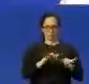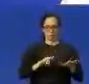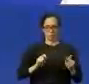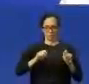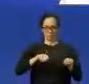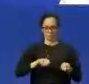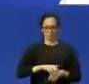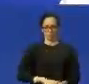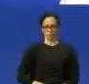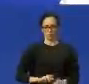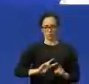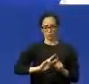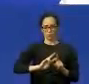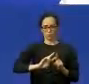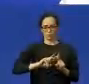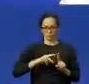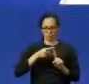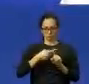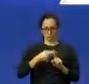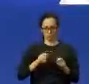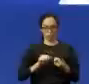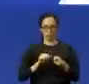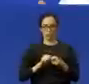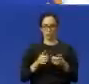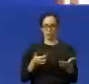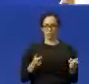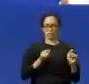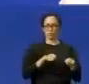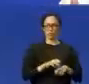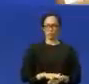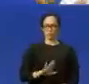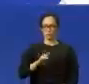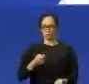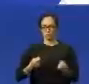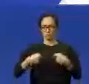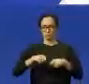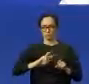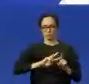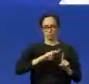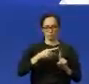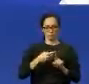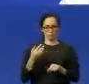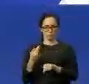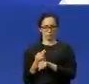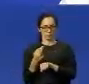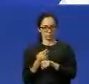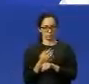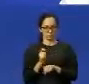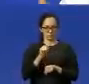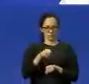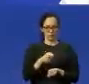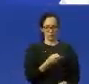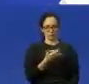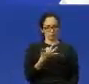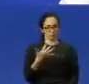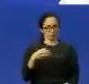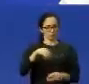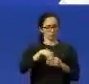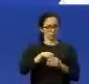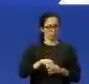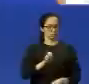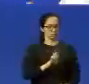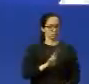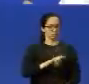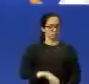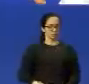dobrando a força eletromotriz induzida, nós temos que dobrar a resistência, o valor da resistência interna.